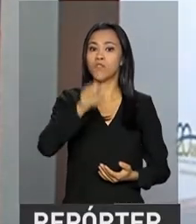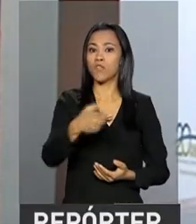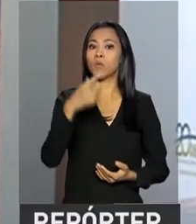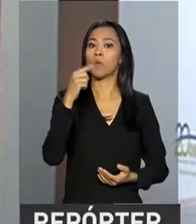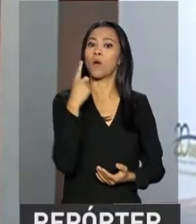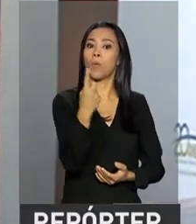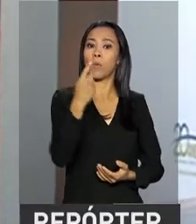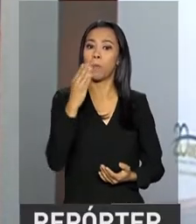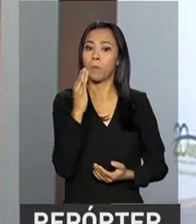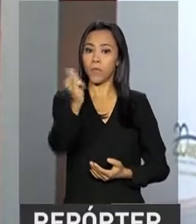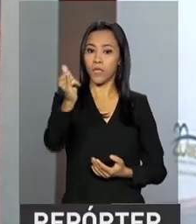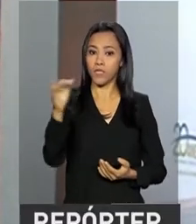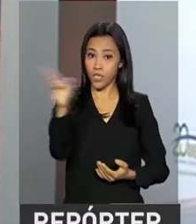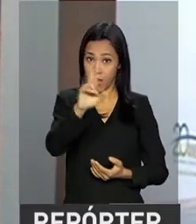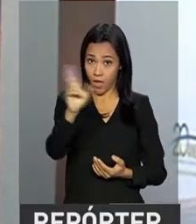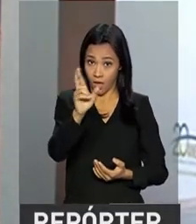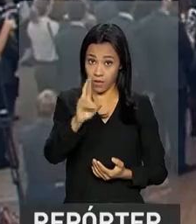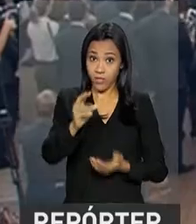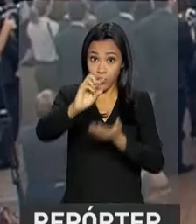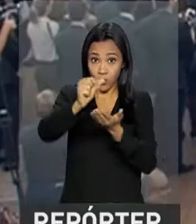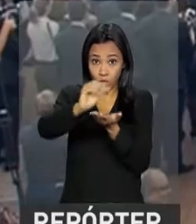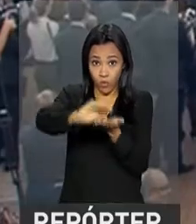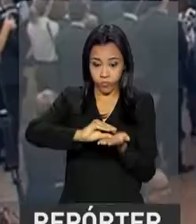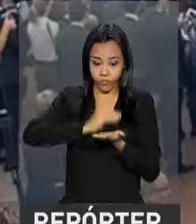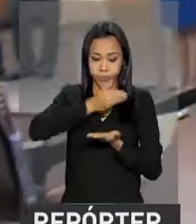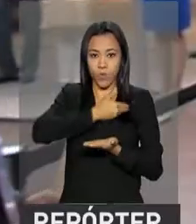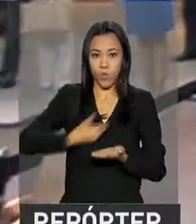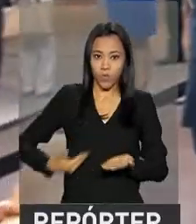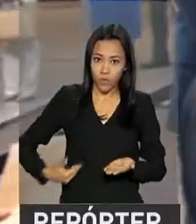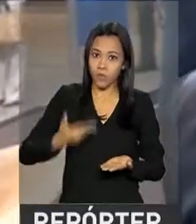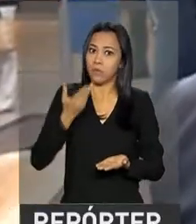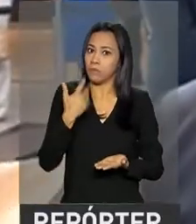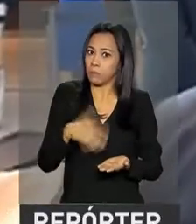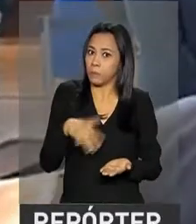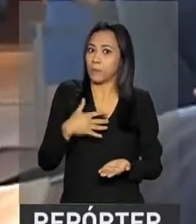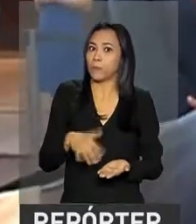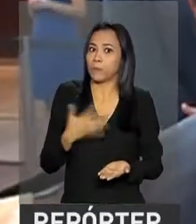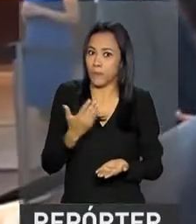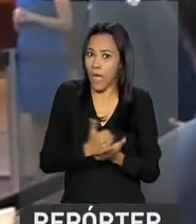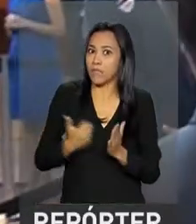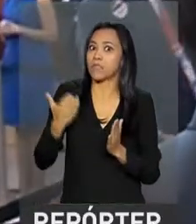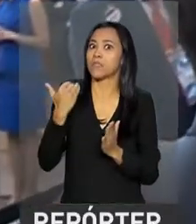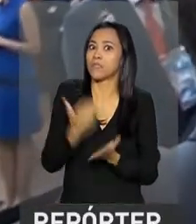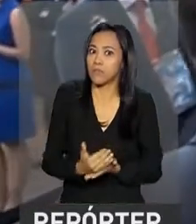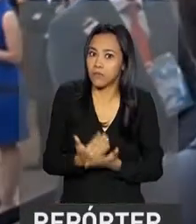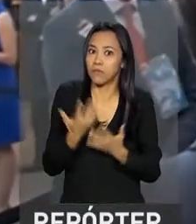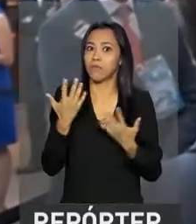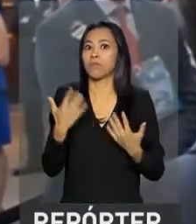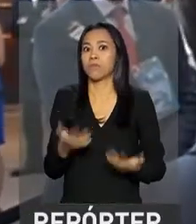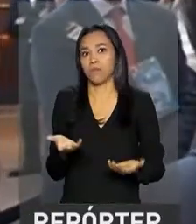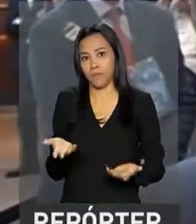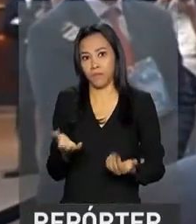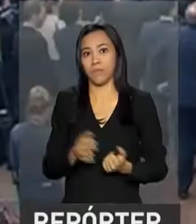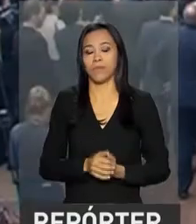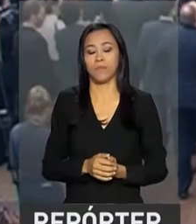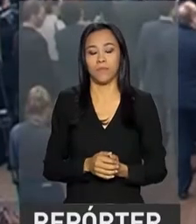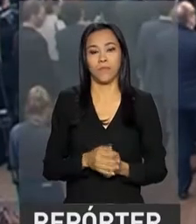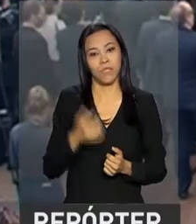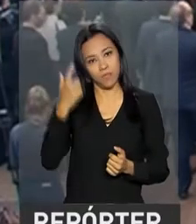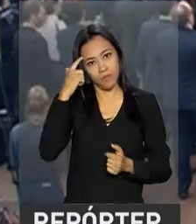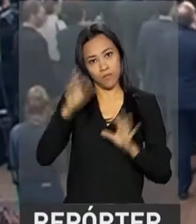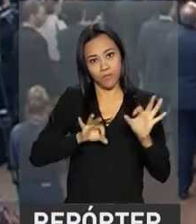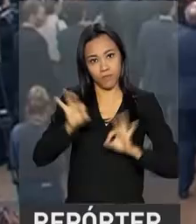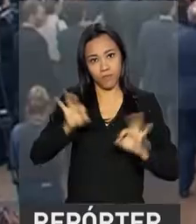de reais, um ágio de 6,51%, ou seja, acima do valor mínimo exigido pelo governo.